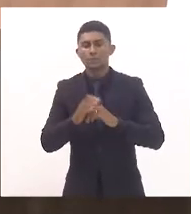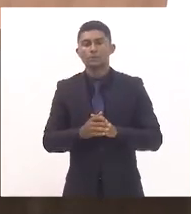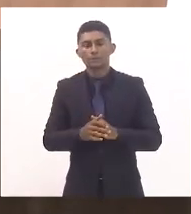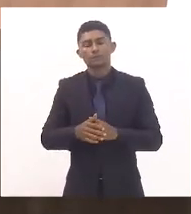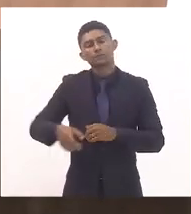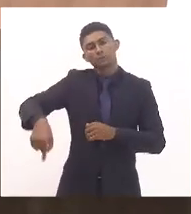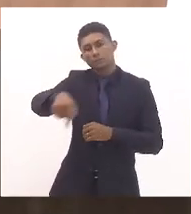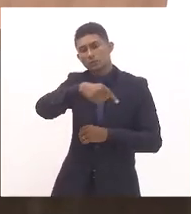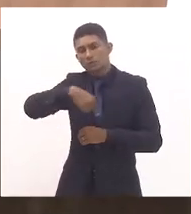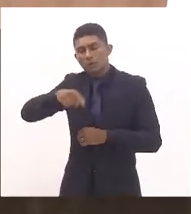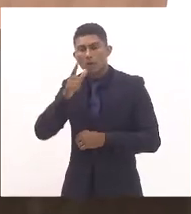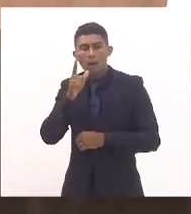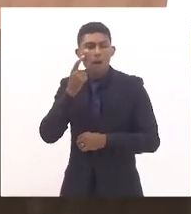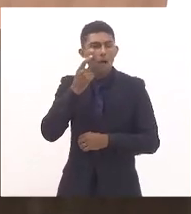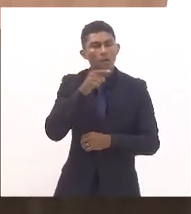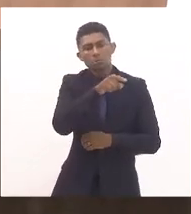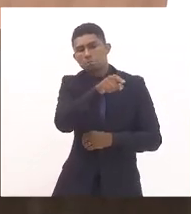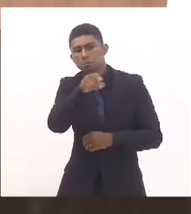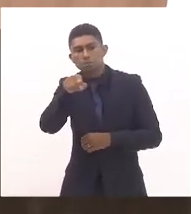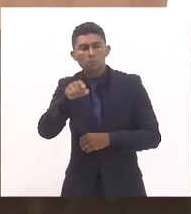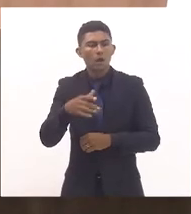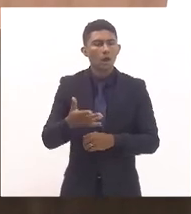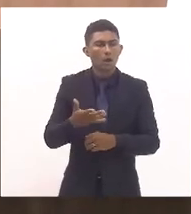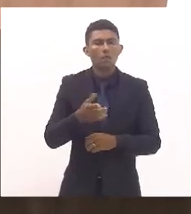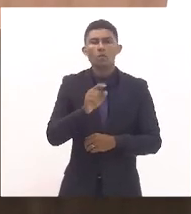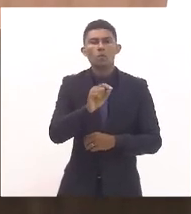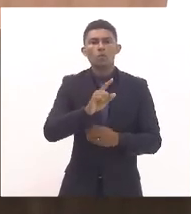conseguiu verificar o estado de calamidade que